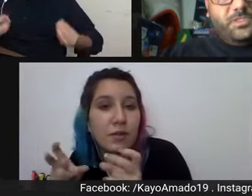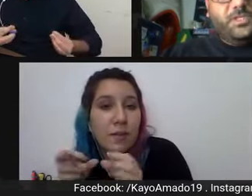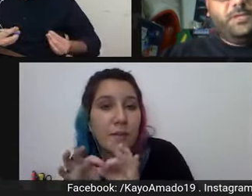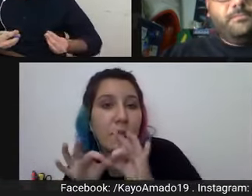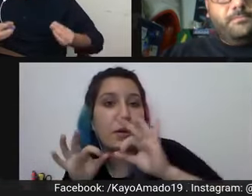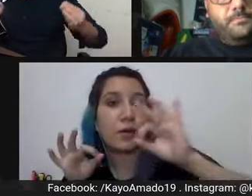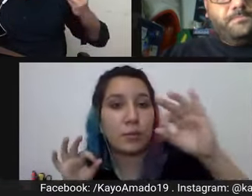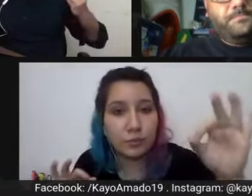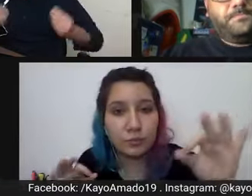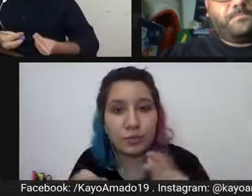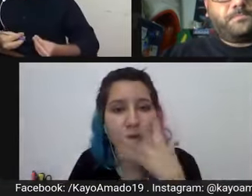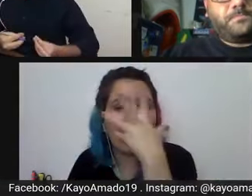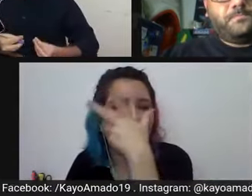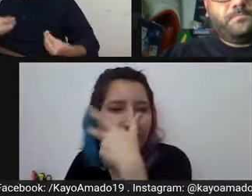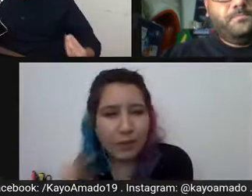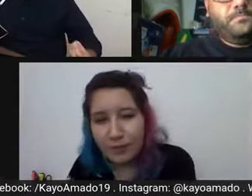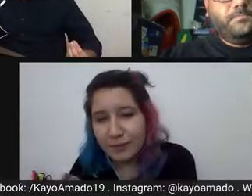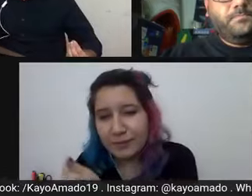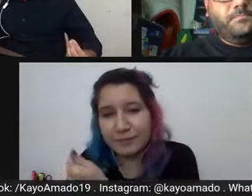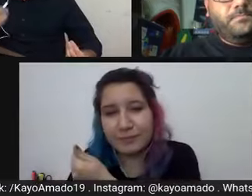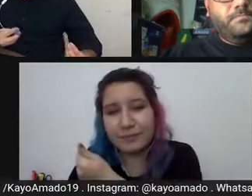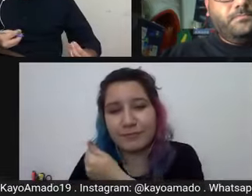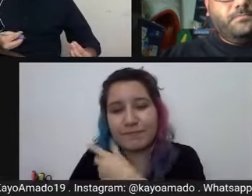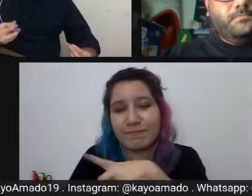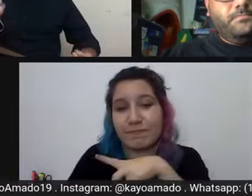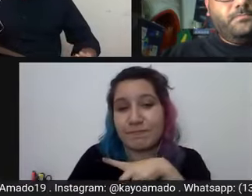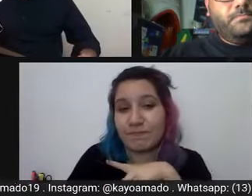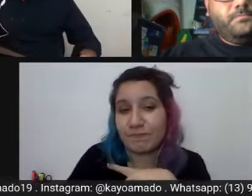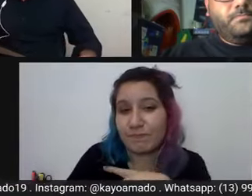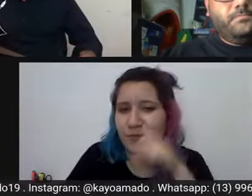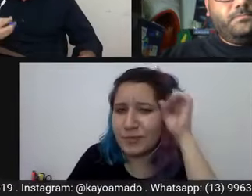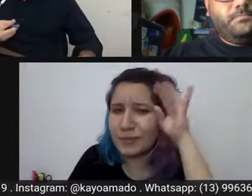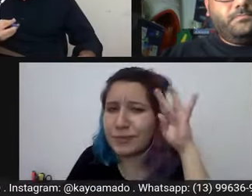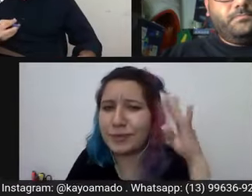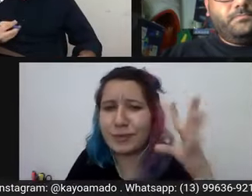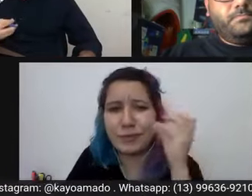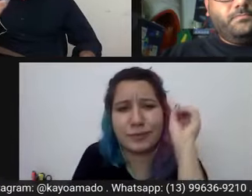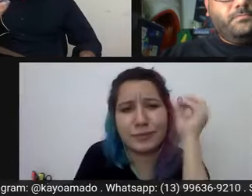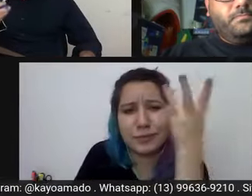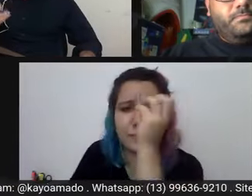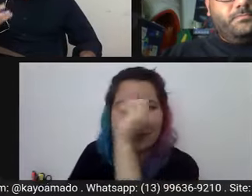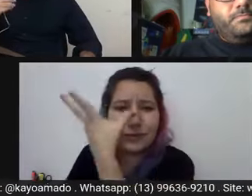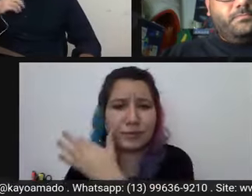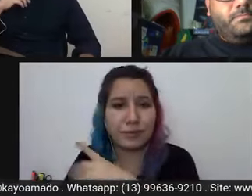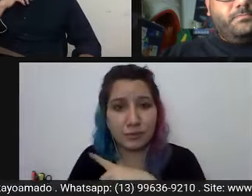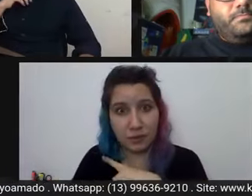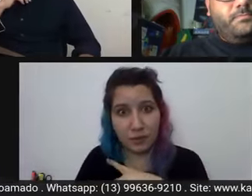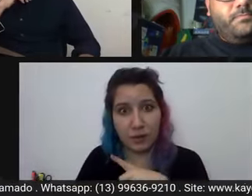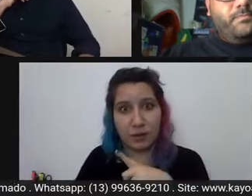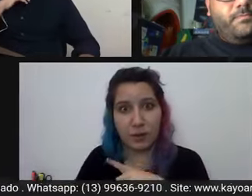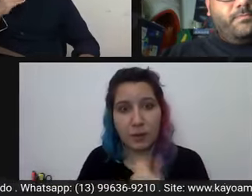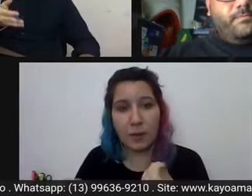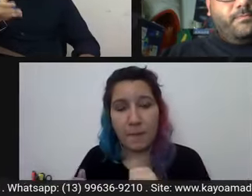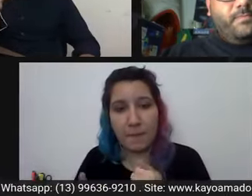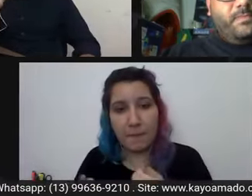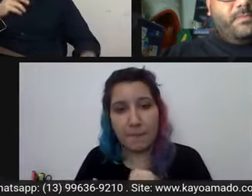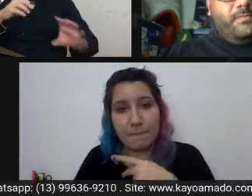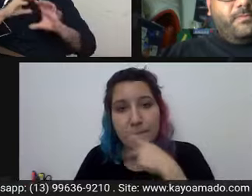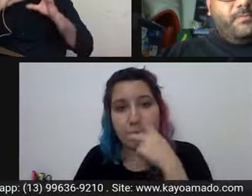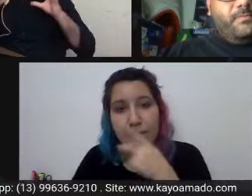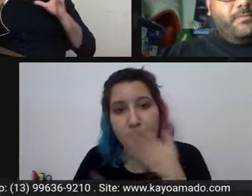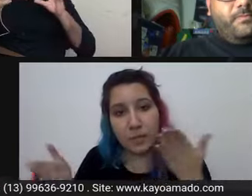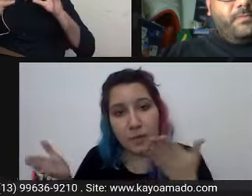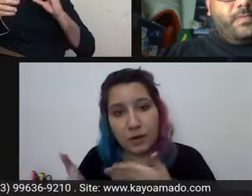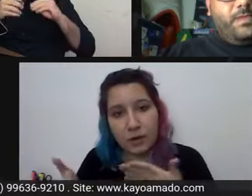Ela é bela, ela é linda, ela tem história, ela tem natureza, e é disso que a gente vai falar aqui, Renato. A gente